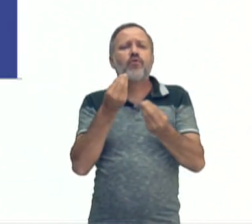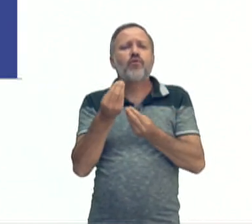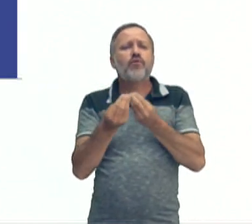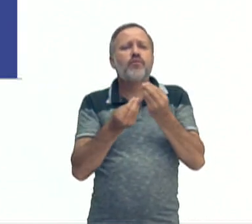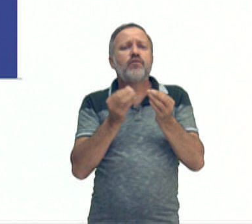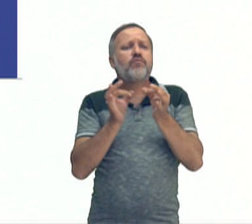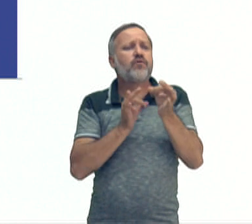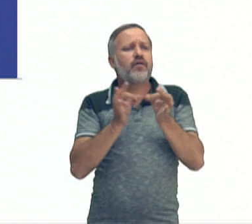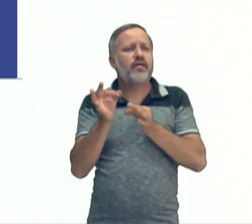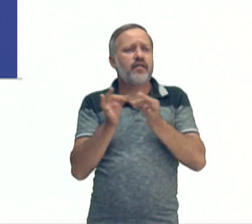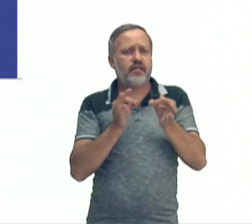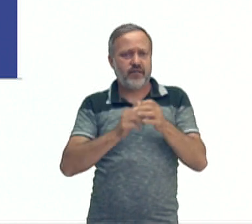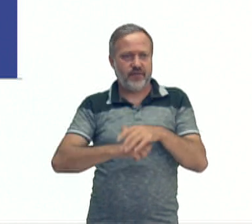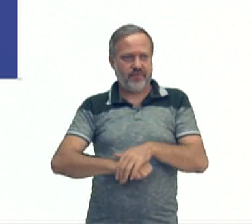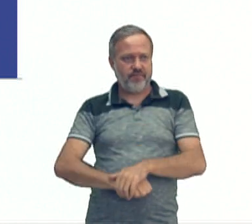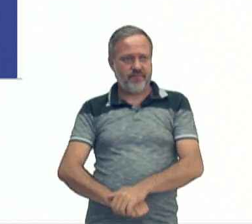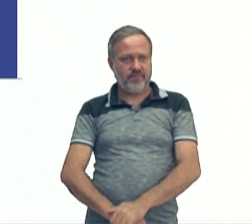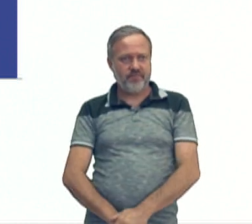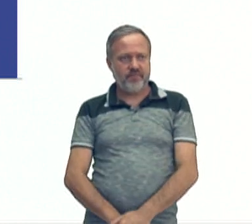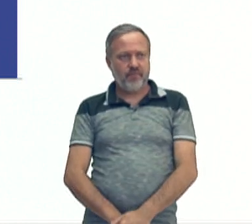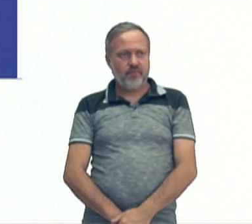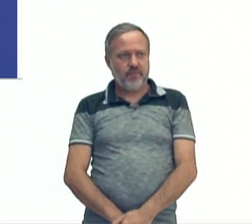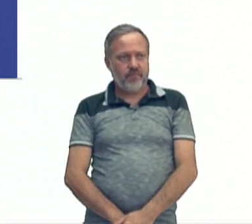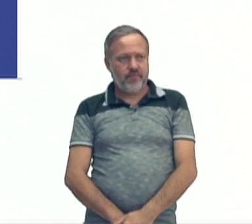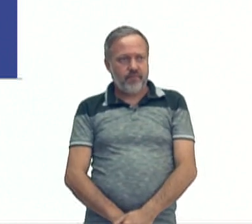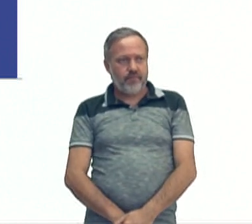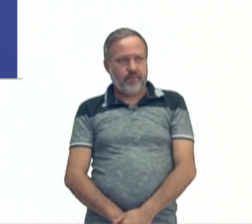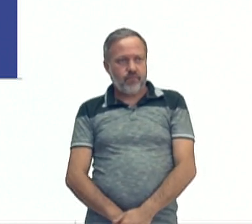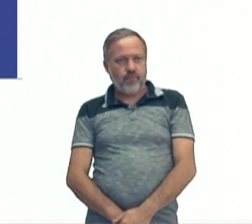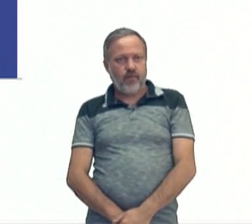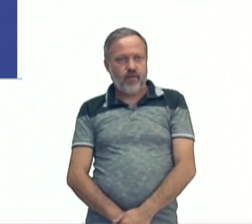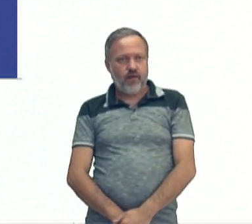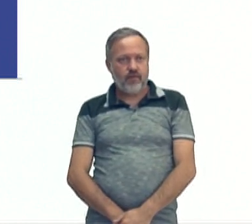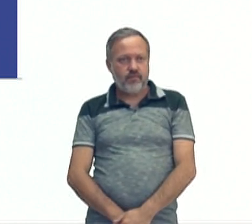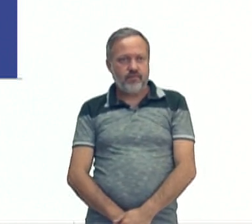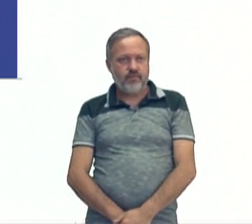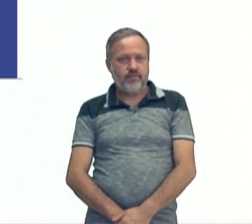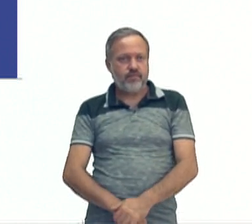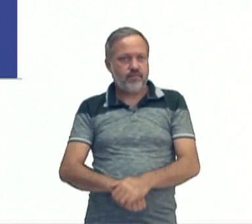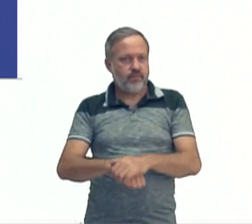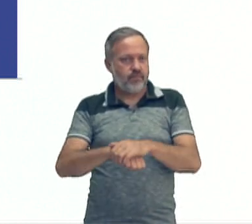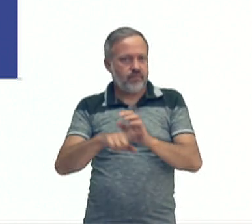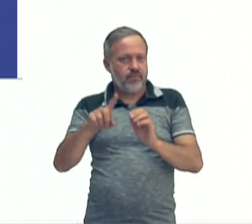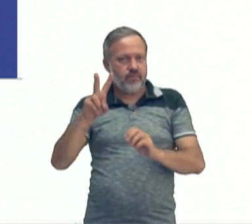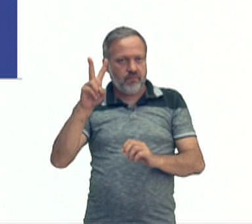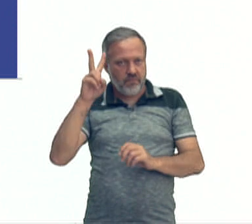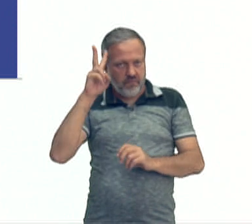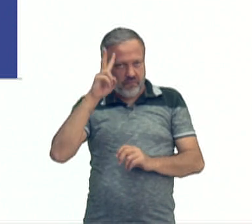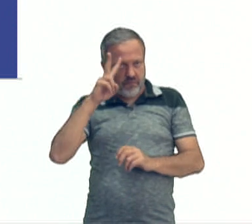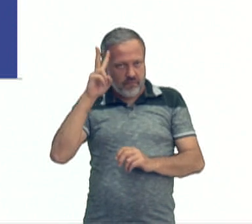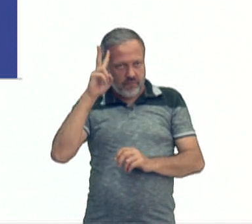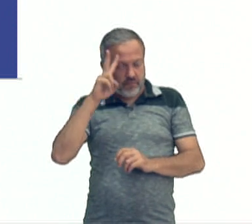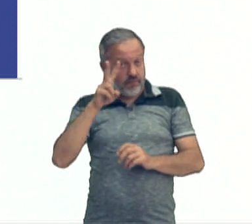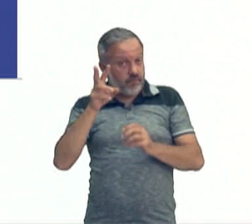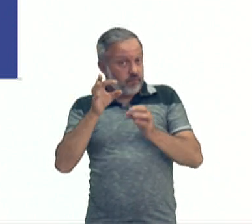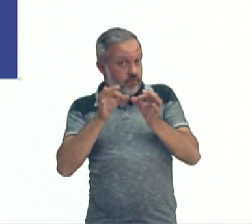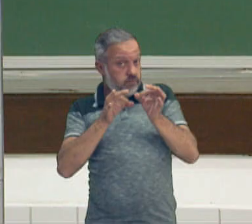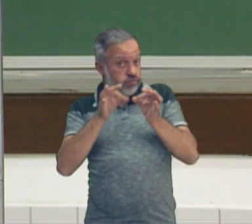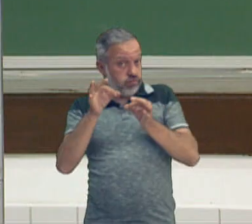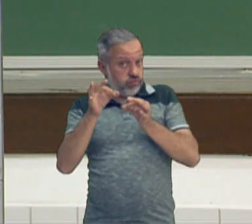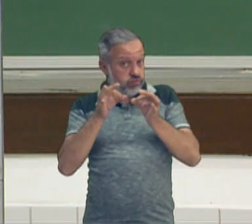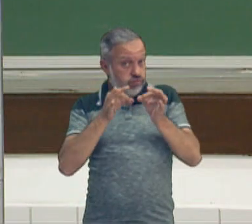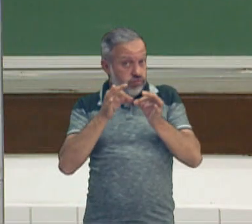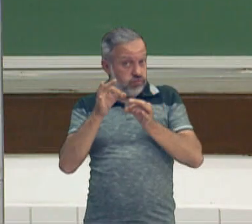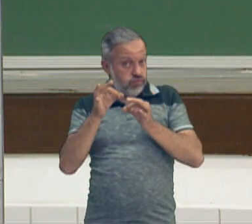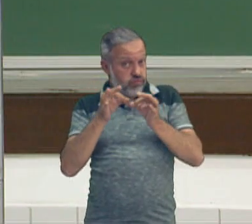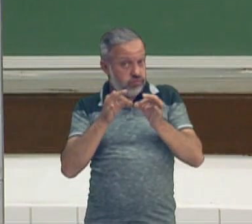Bom, vamos seguir um pouquinho para frente. Se você for lembrar, essa dinâmica populacional pode